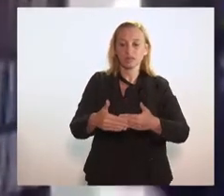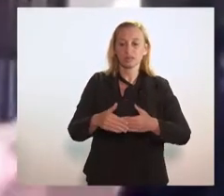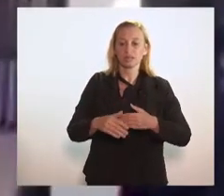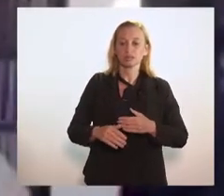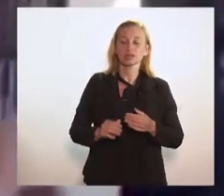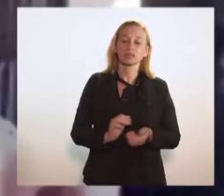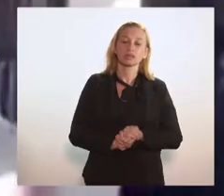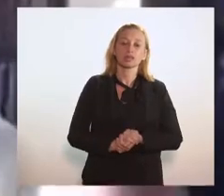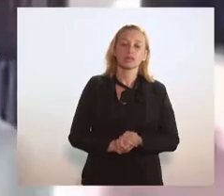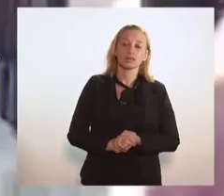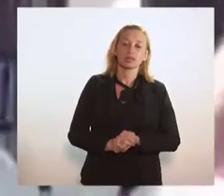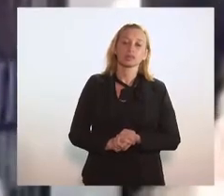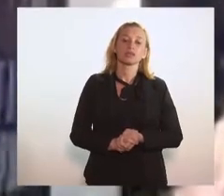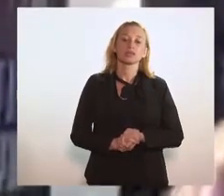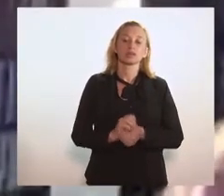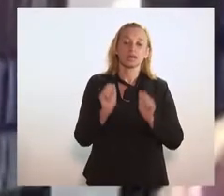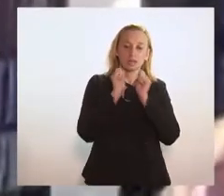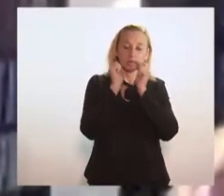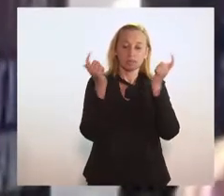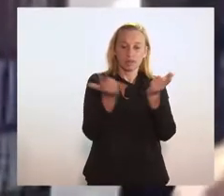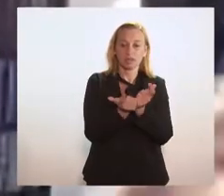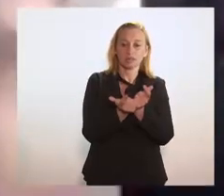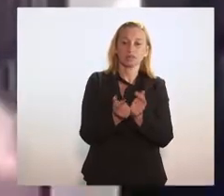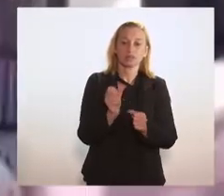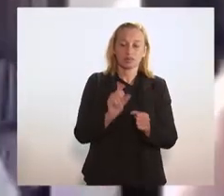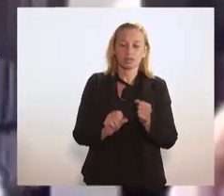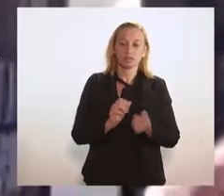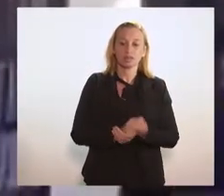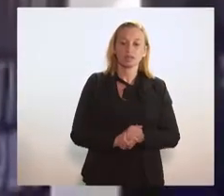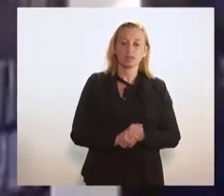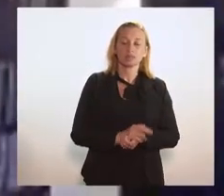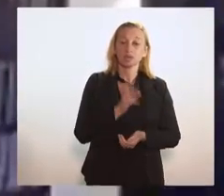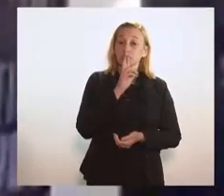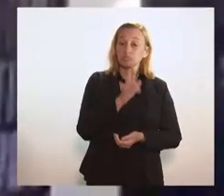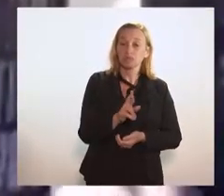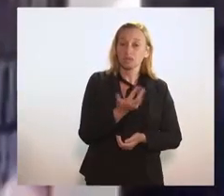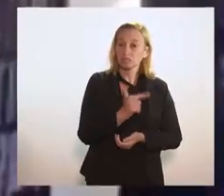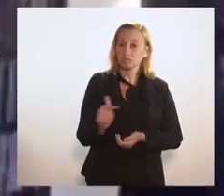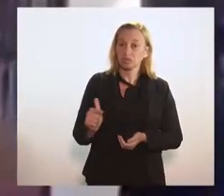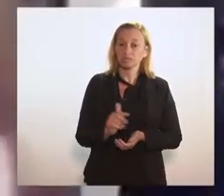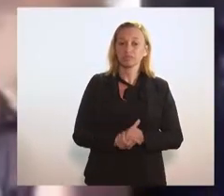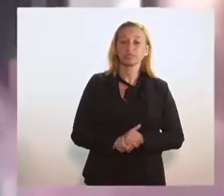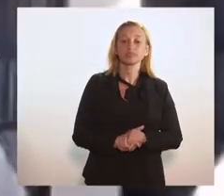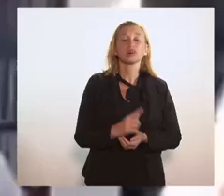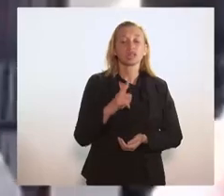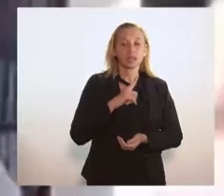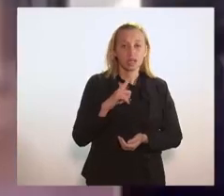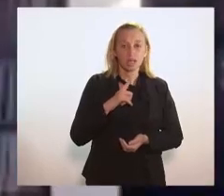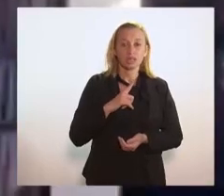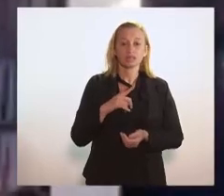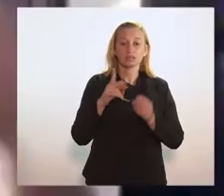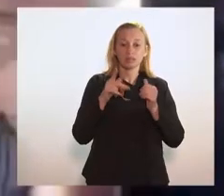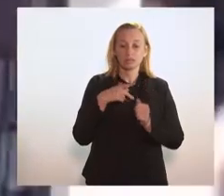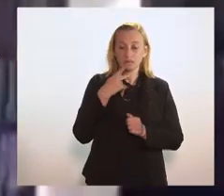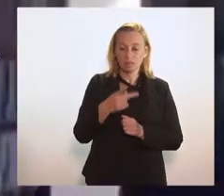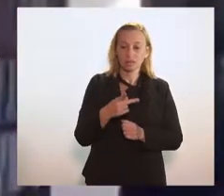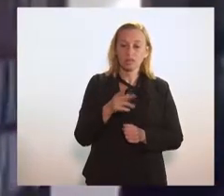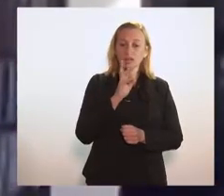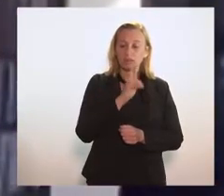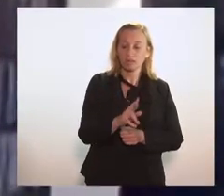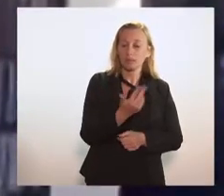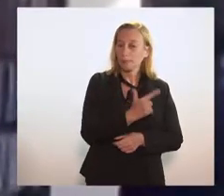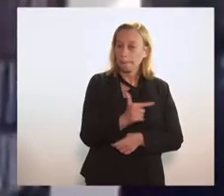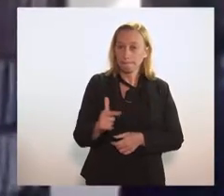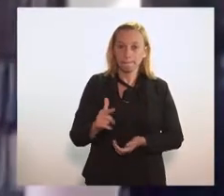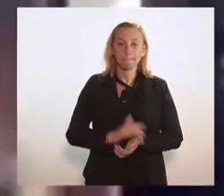pandemia. A Assembleia Legislativa tem feito isso. Não está dando resultado. Temos feito pronunciamentos, não está dando